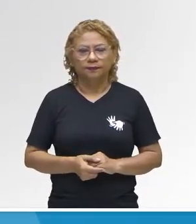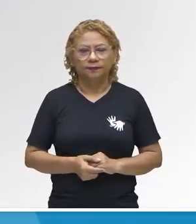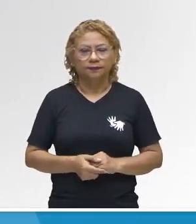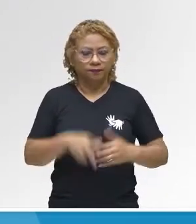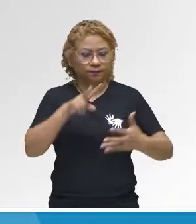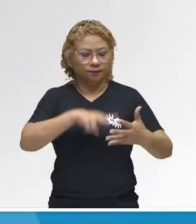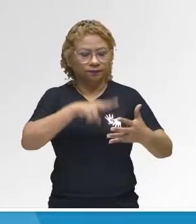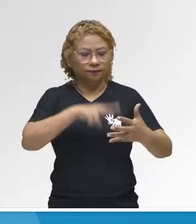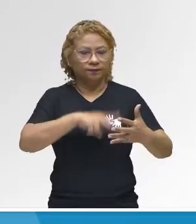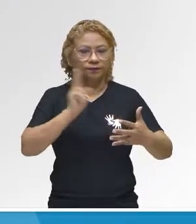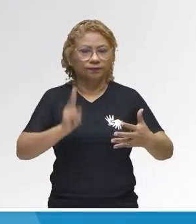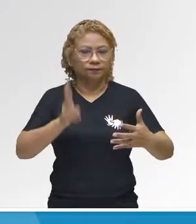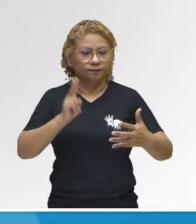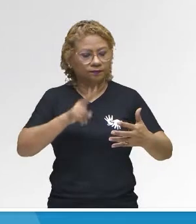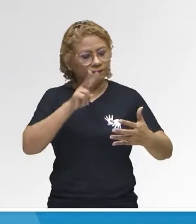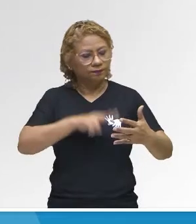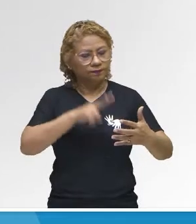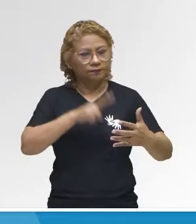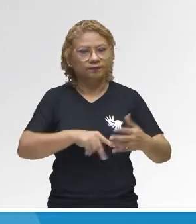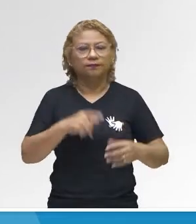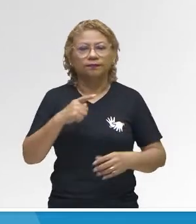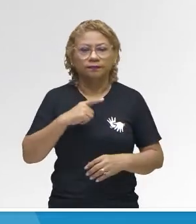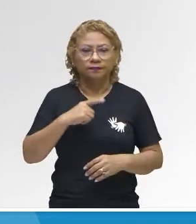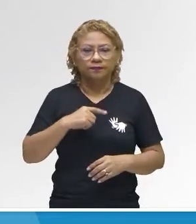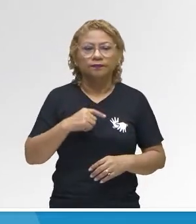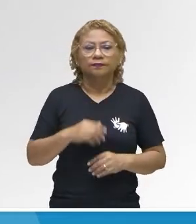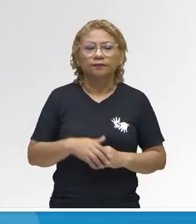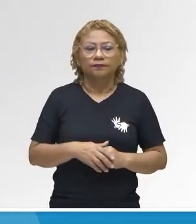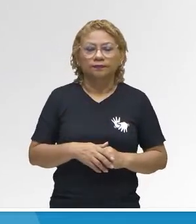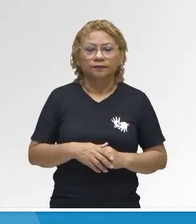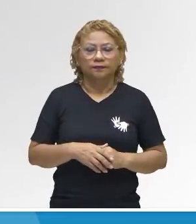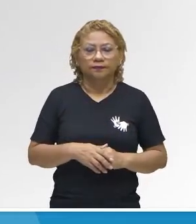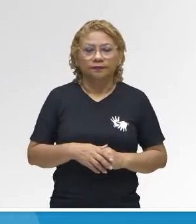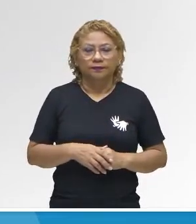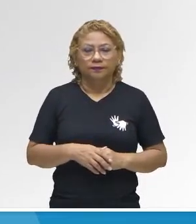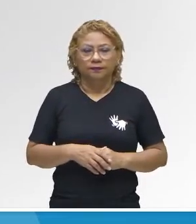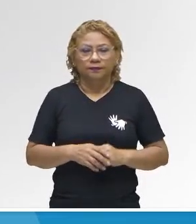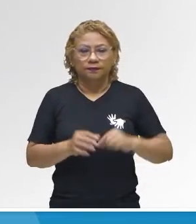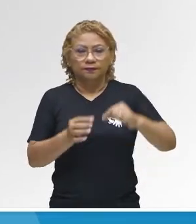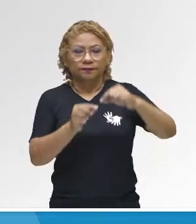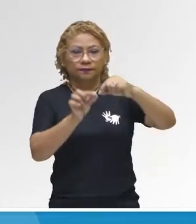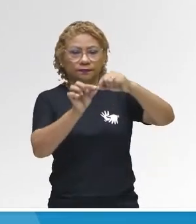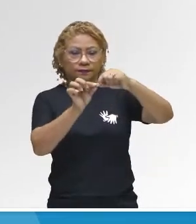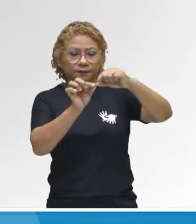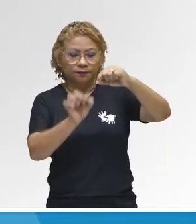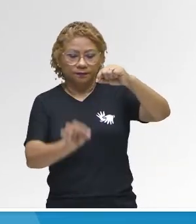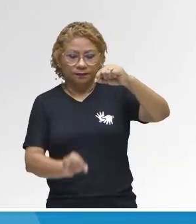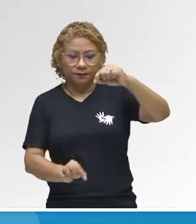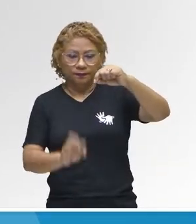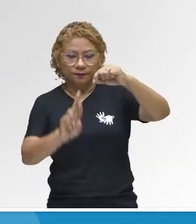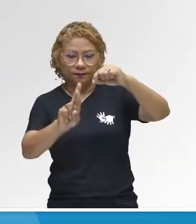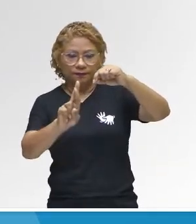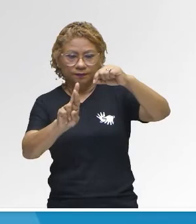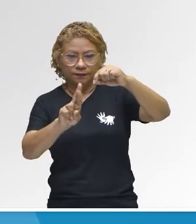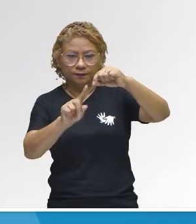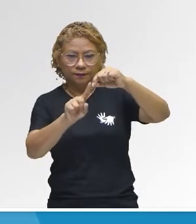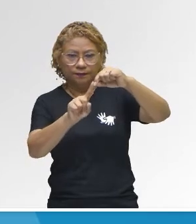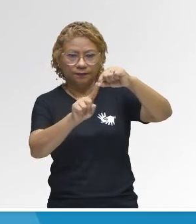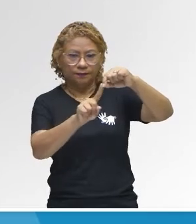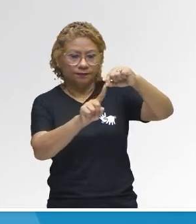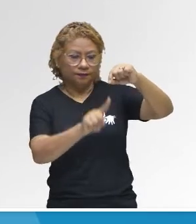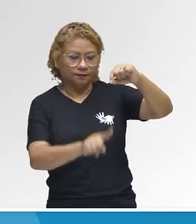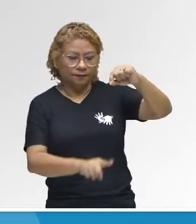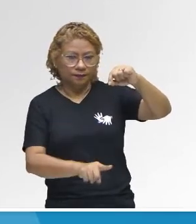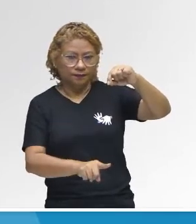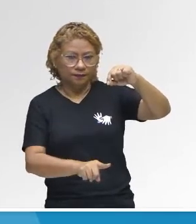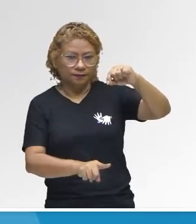primeiro caso, né, ocorre quando essa reta R é ortogonal ao plano.